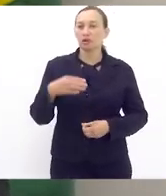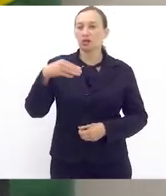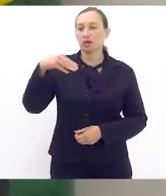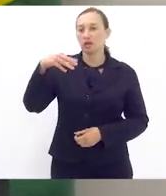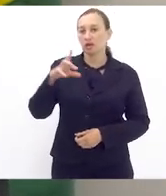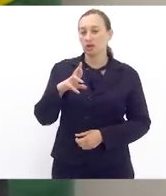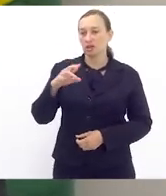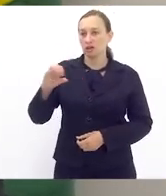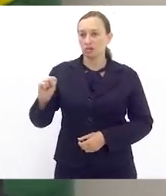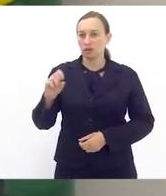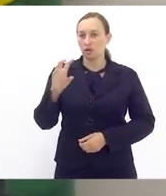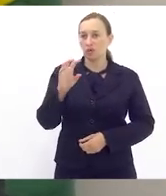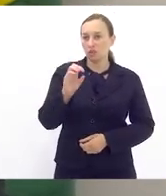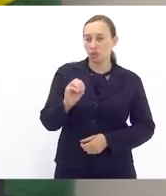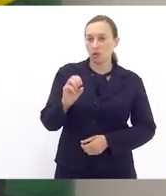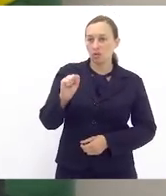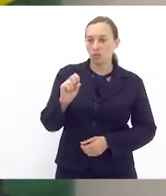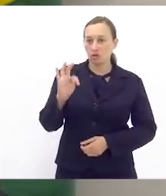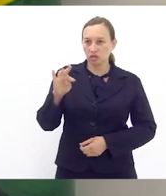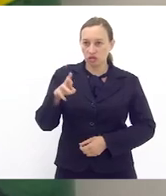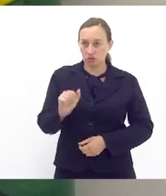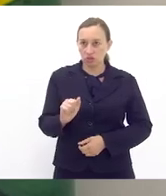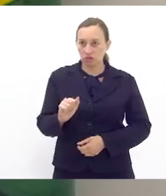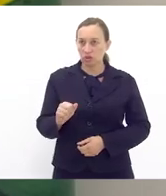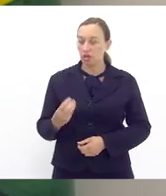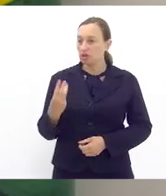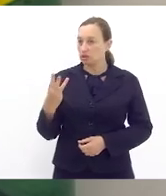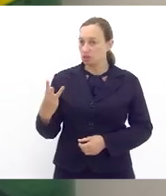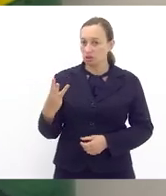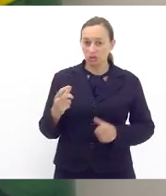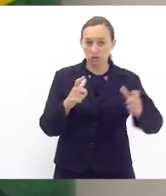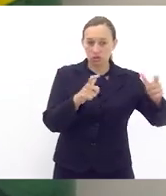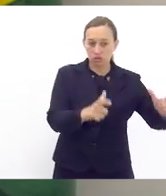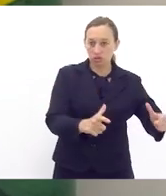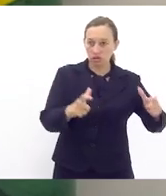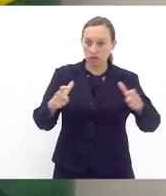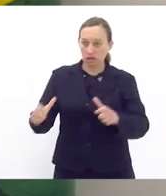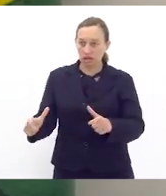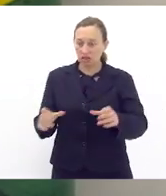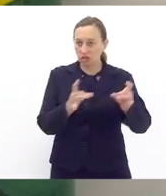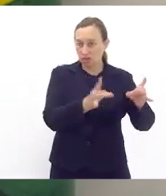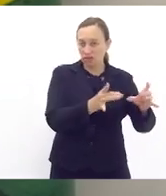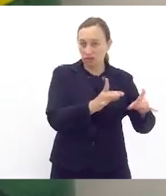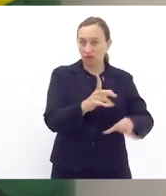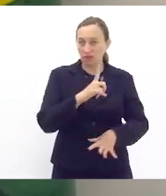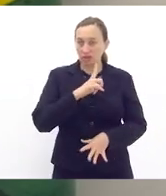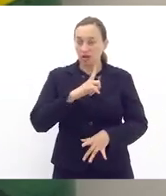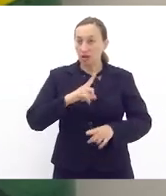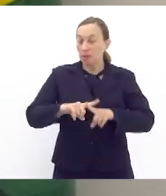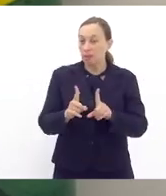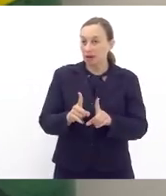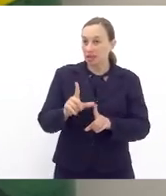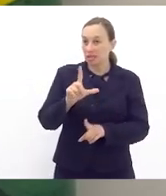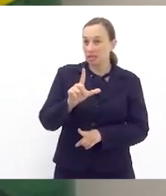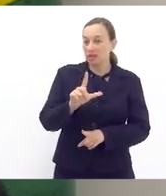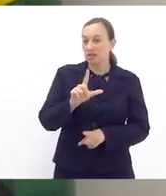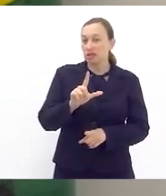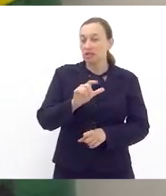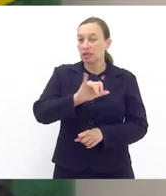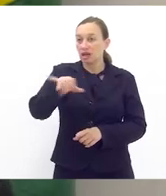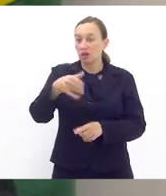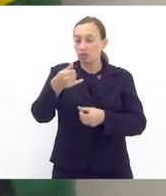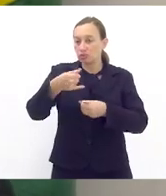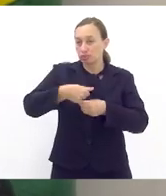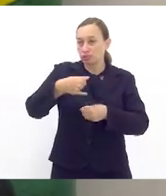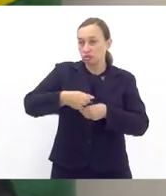fornecimento de energia nos três comércios que eu tenho mas eu não tenho na loja de conveniência que deixa de gerar 24 empregos